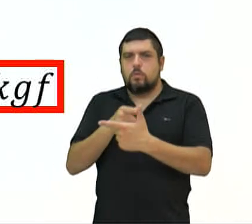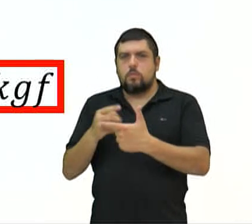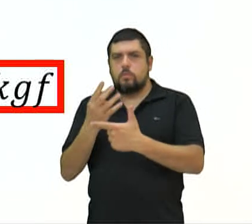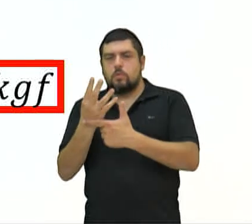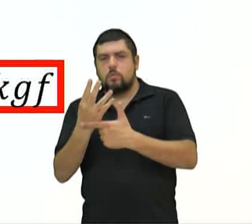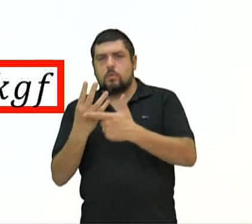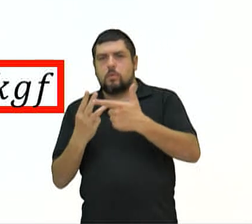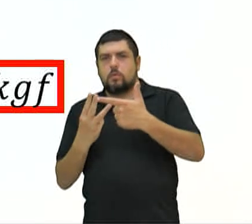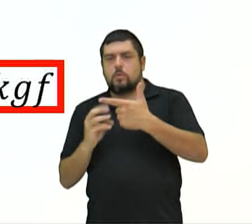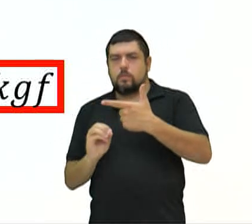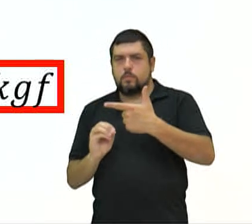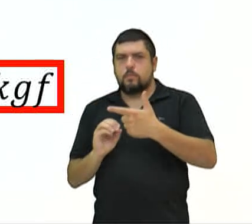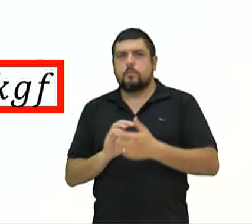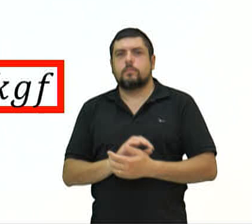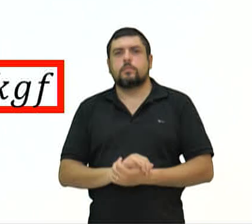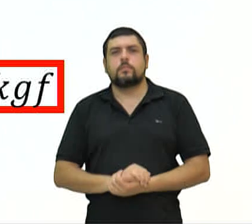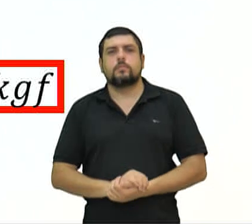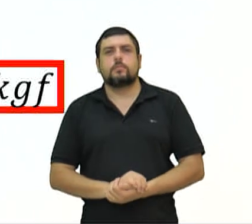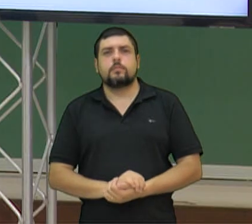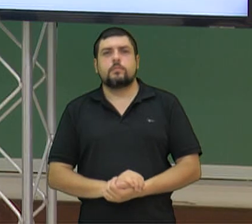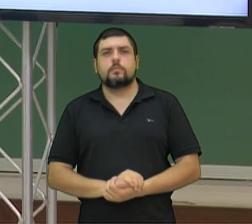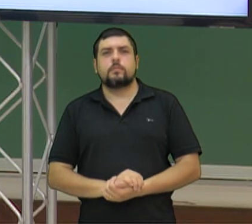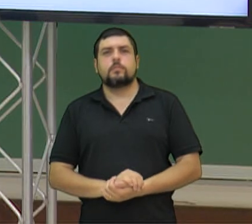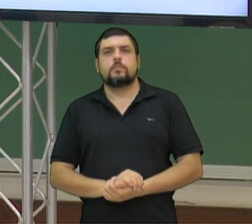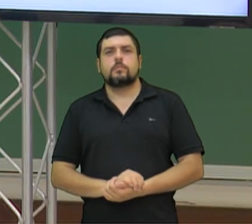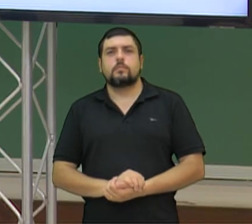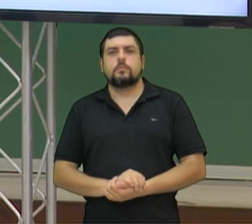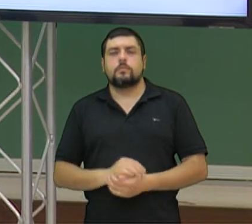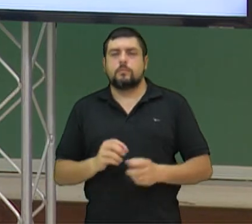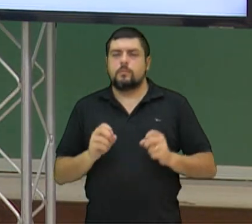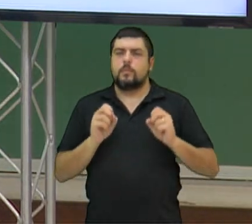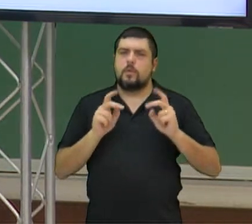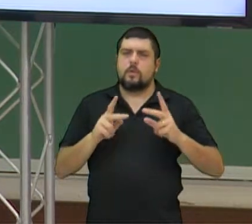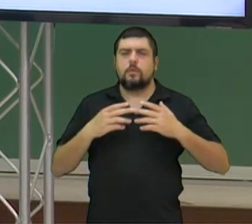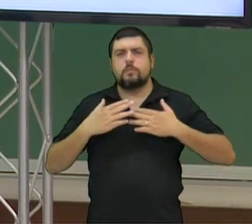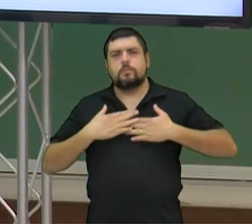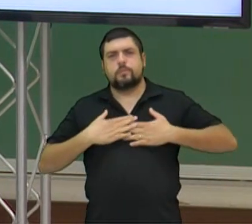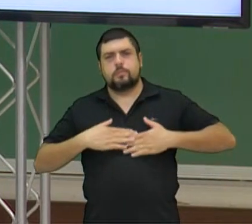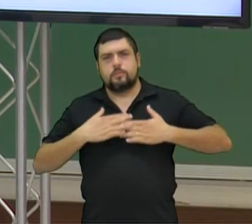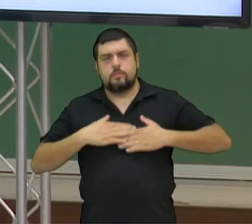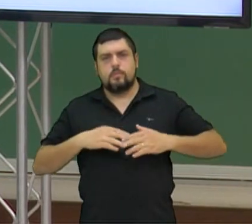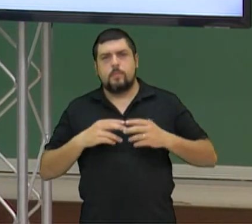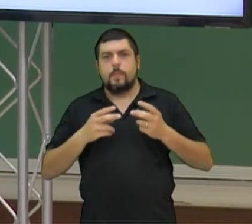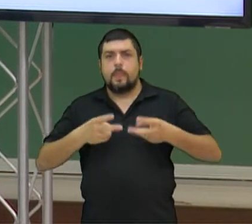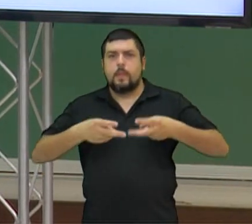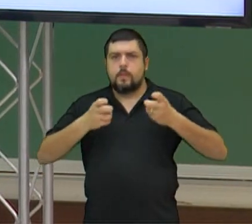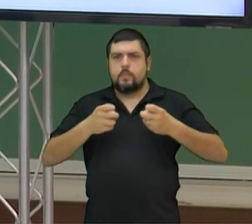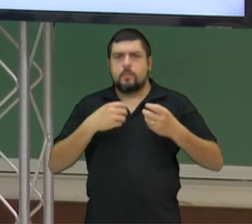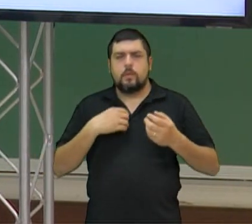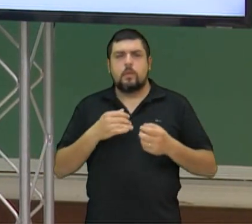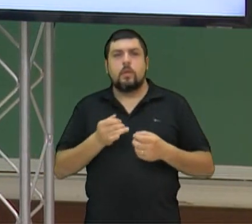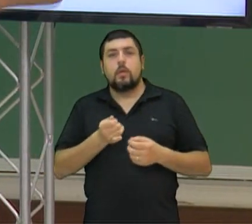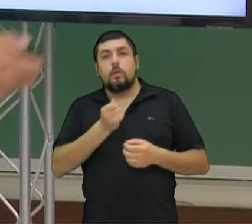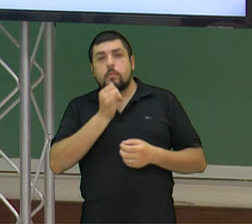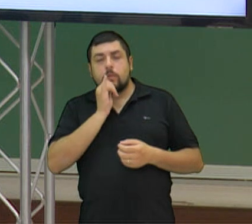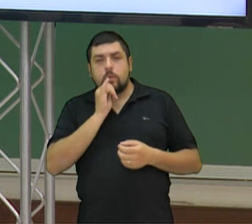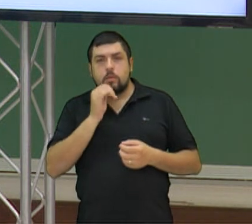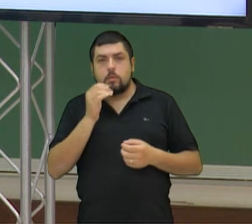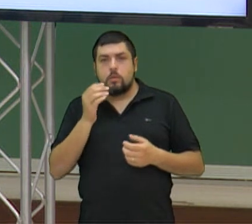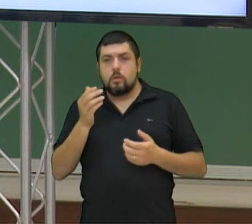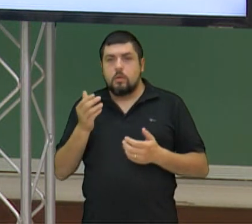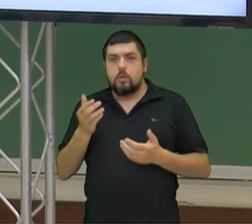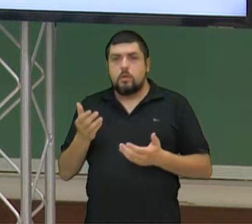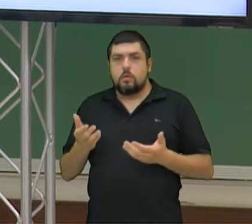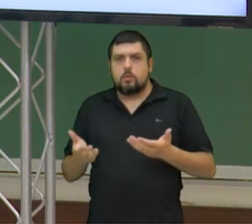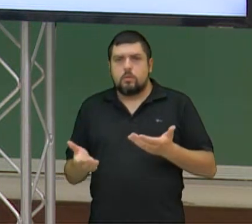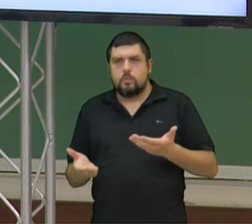30 kg força. Beleza, gente? Bem tranquilinho, né? Ou seja, veja, eu estou levantando aqui, por exemplo, 120 kg força,